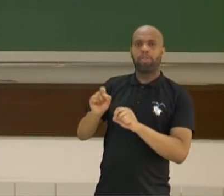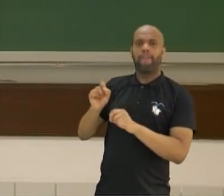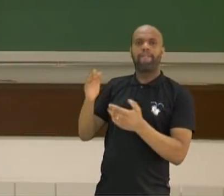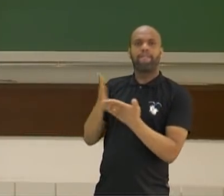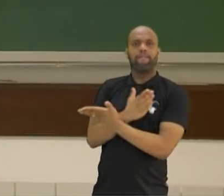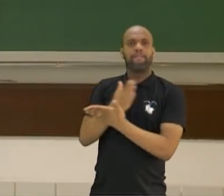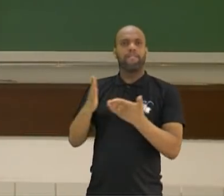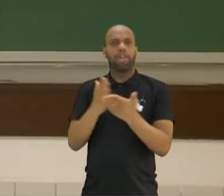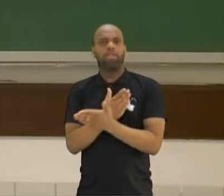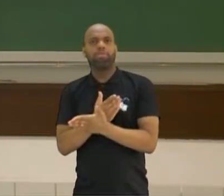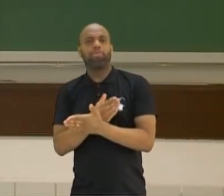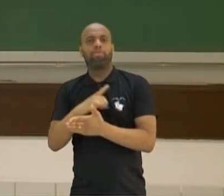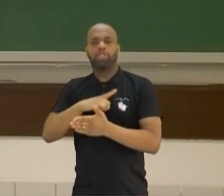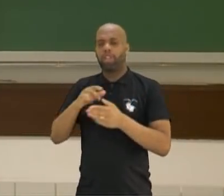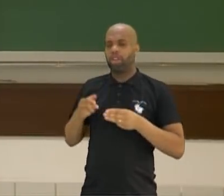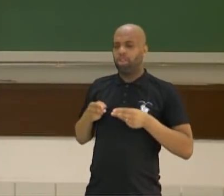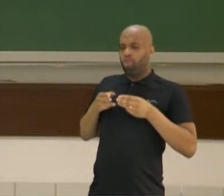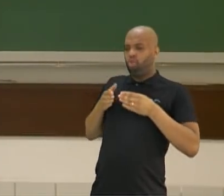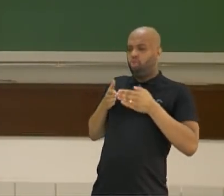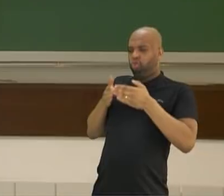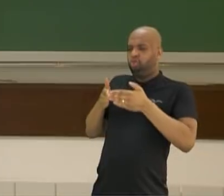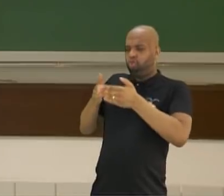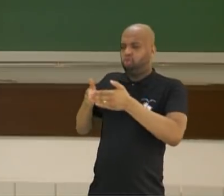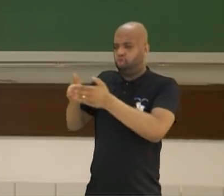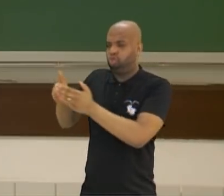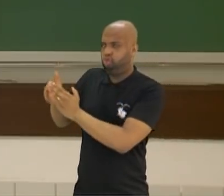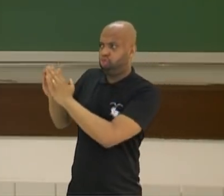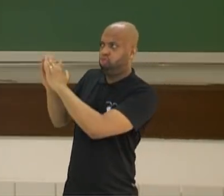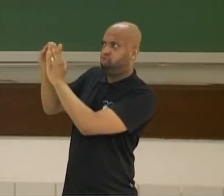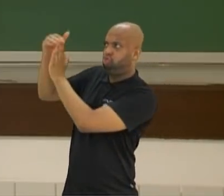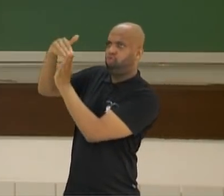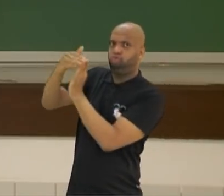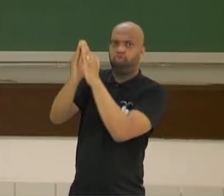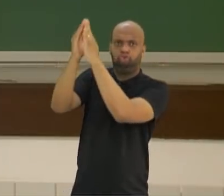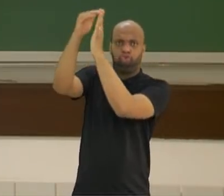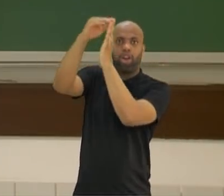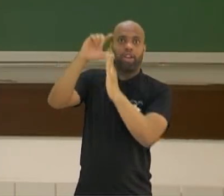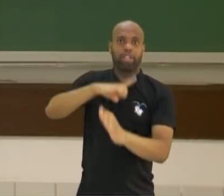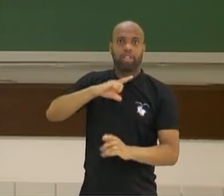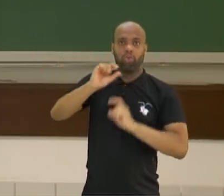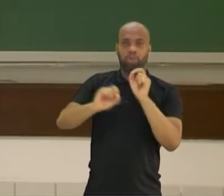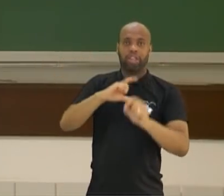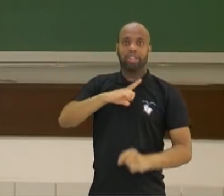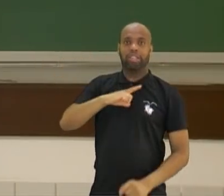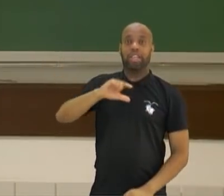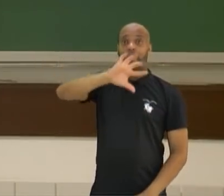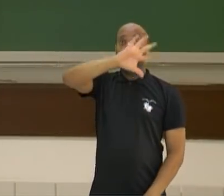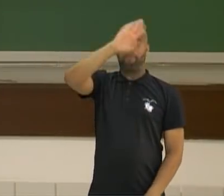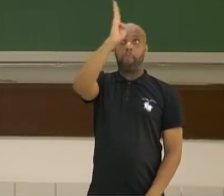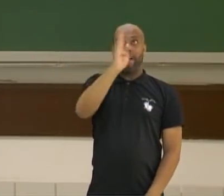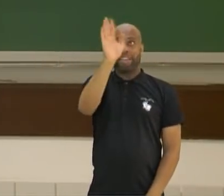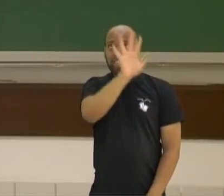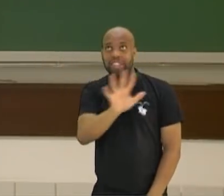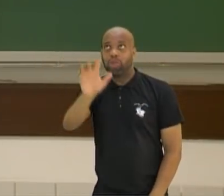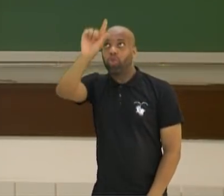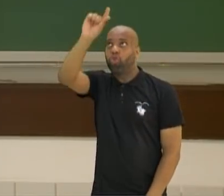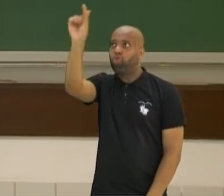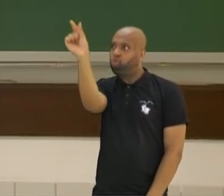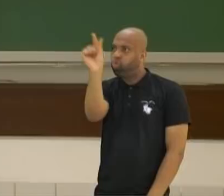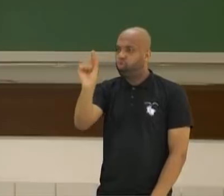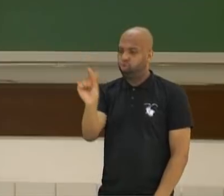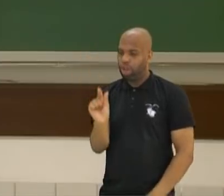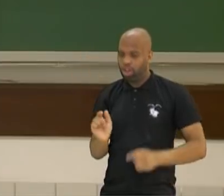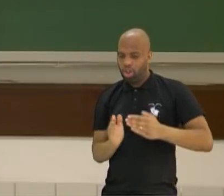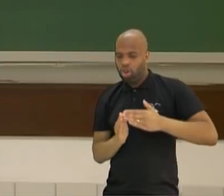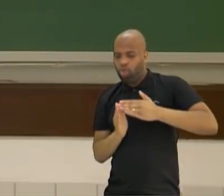é, frotas de barco que navegavam toda a costa brasileira, de norte a sul, de sul a norte, para ver